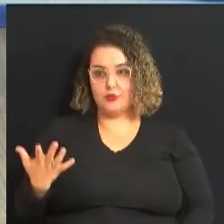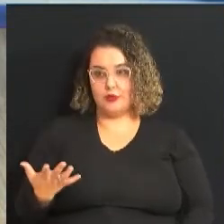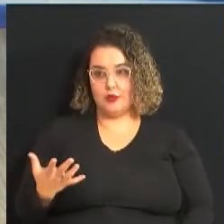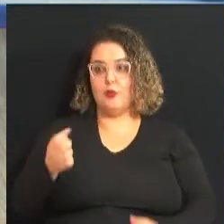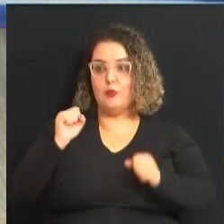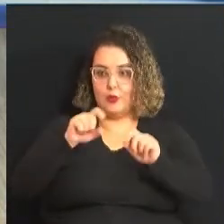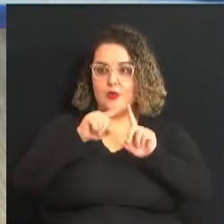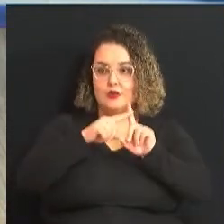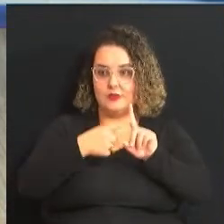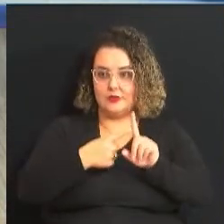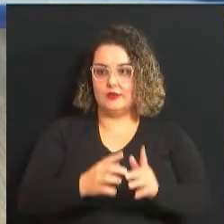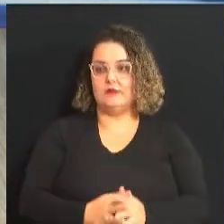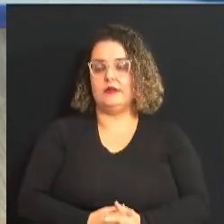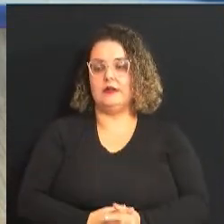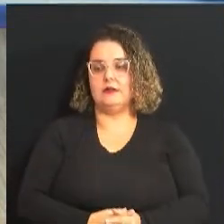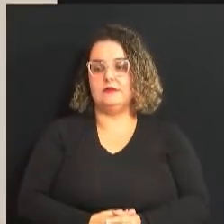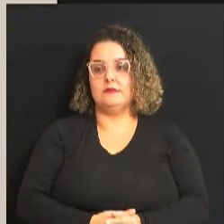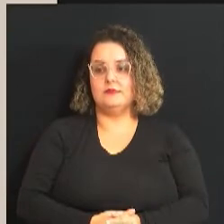engravidar?